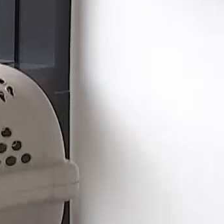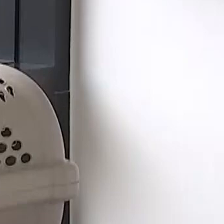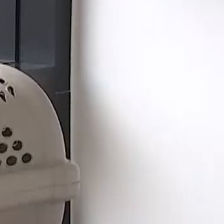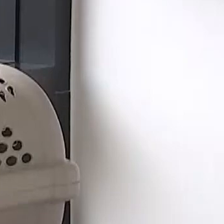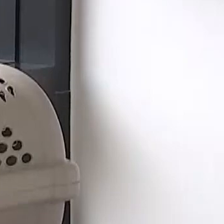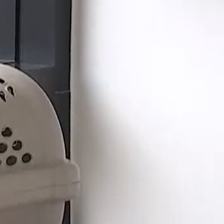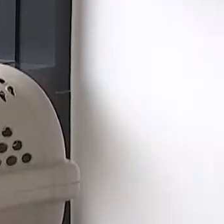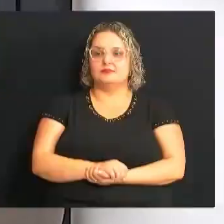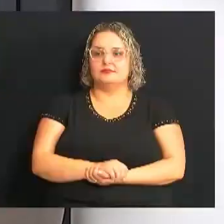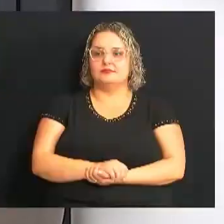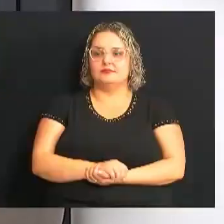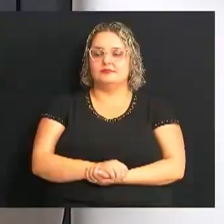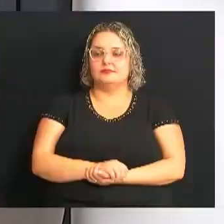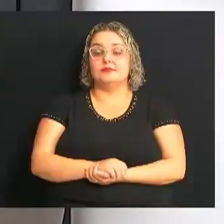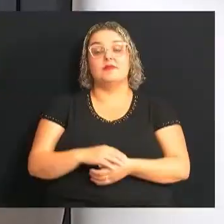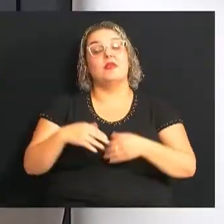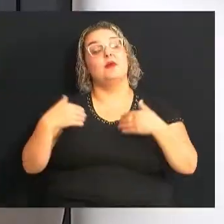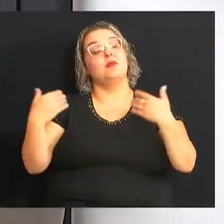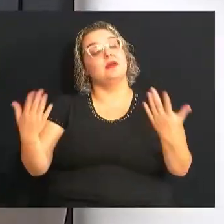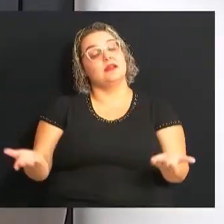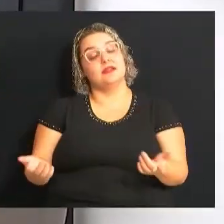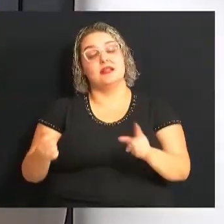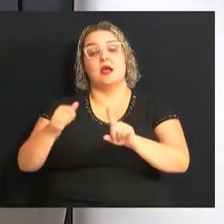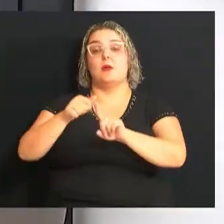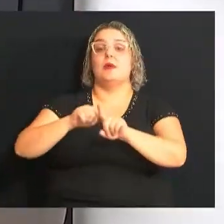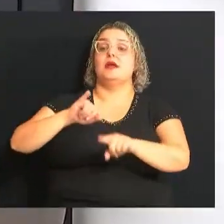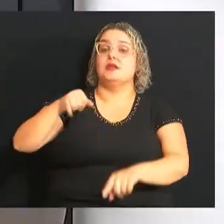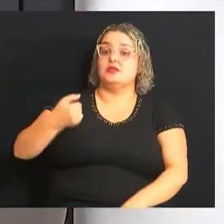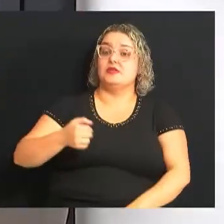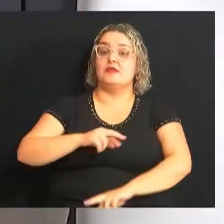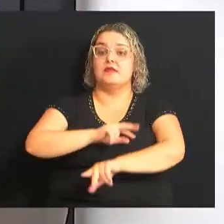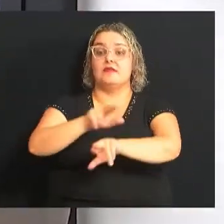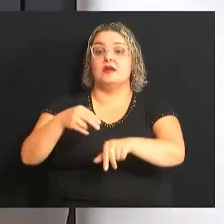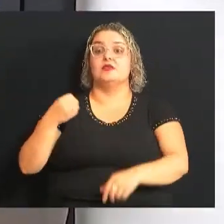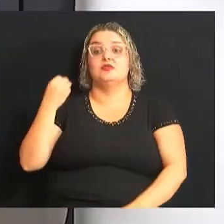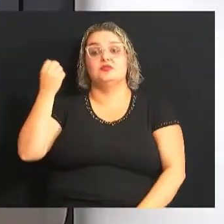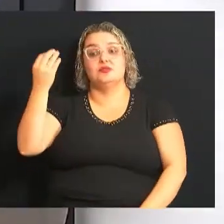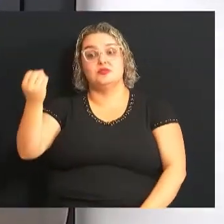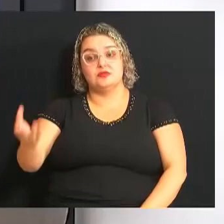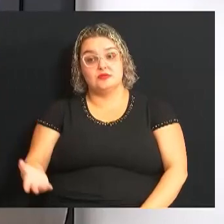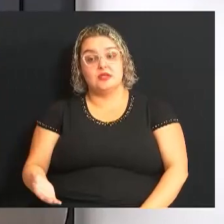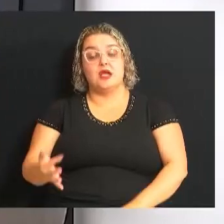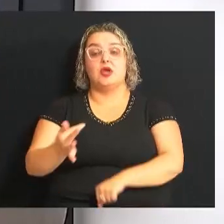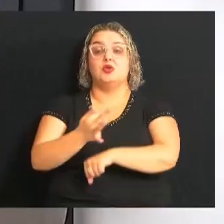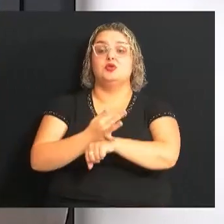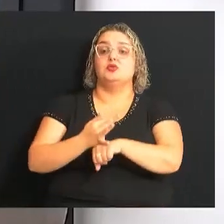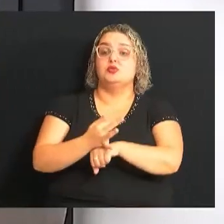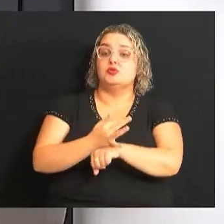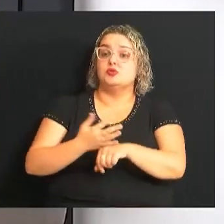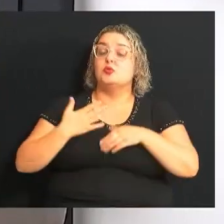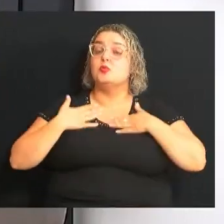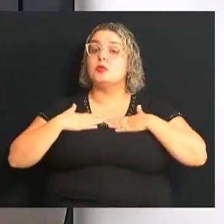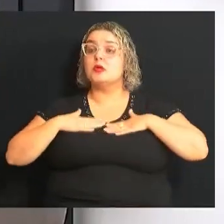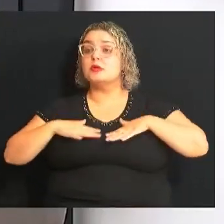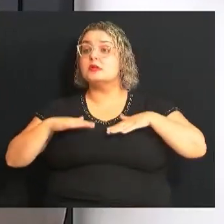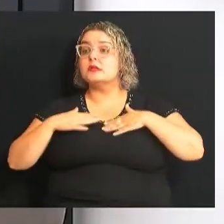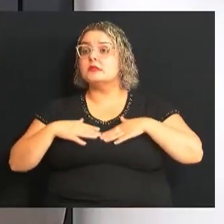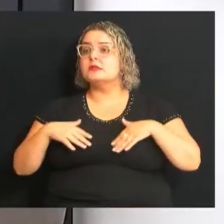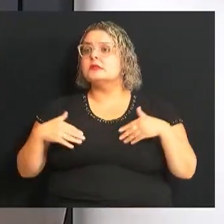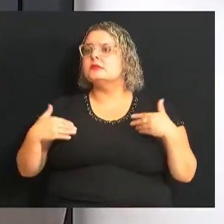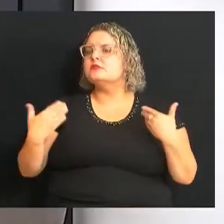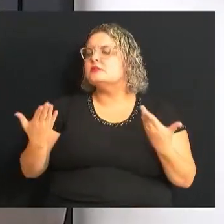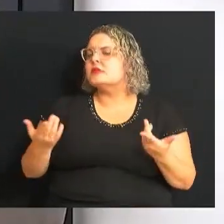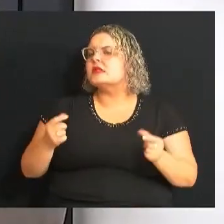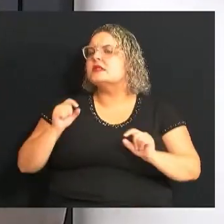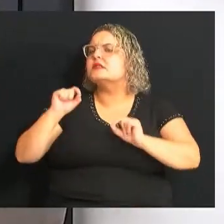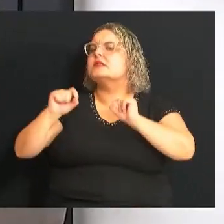Pois é, gente, janeiro, muita gente está viajando, está tirando aí suas férias, seu descanso, mas quem tem